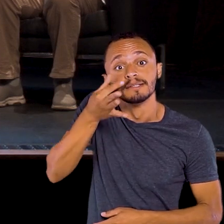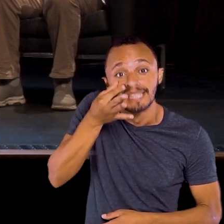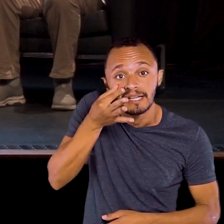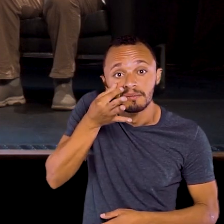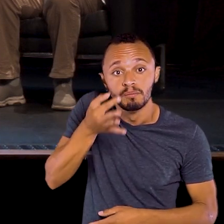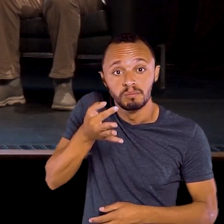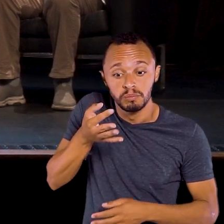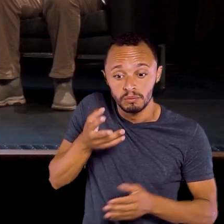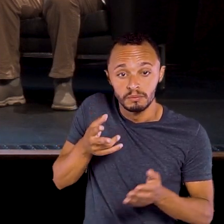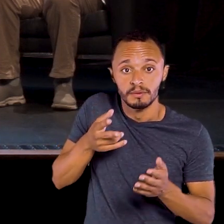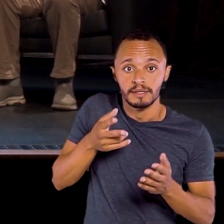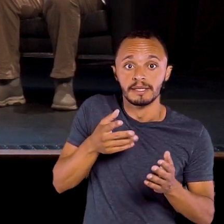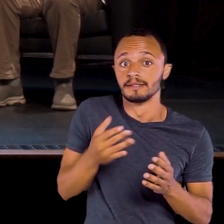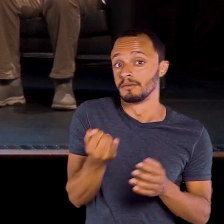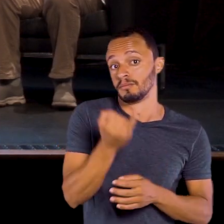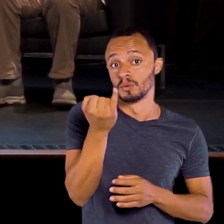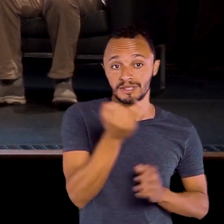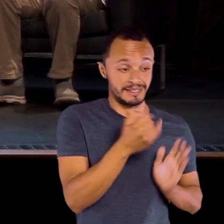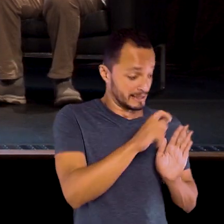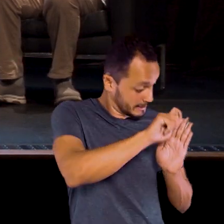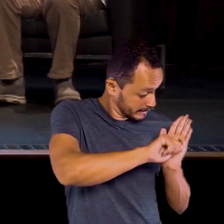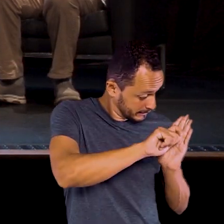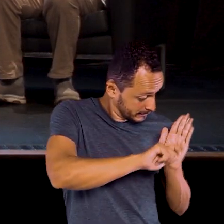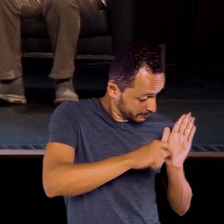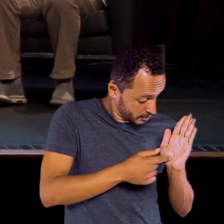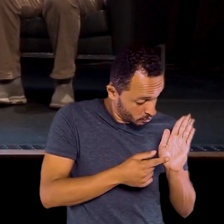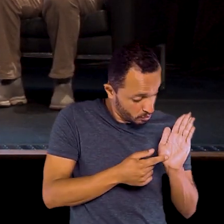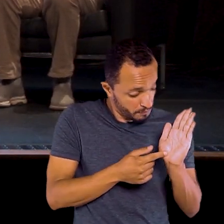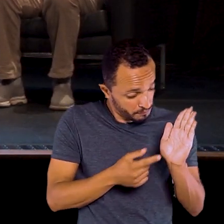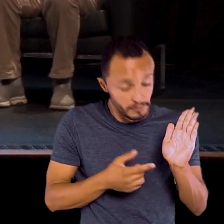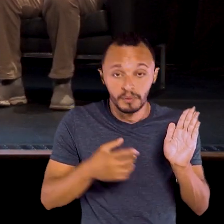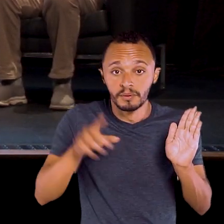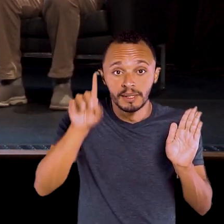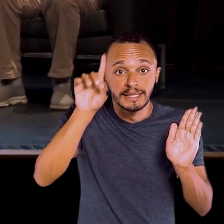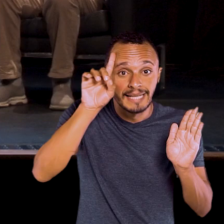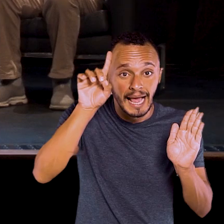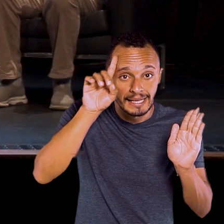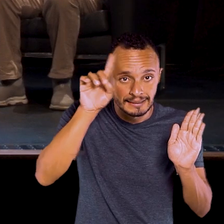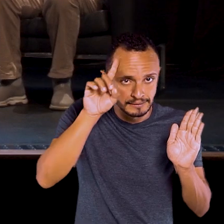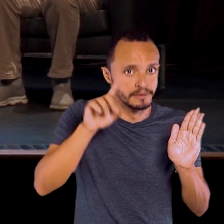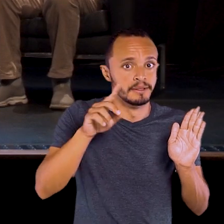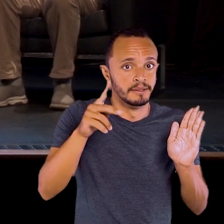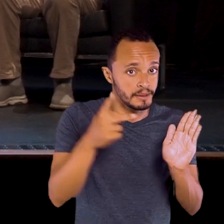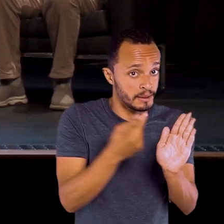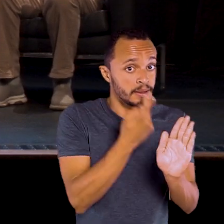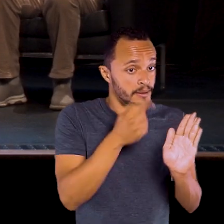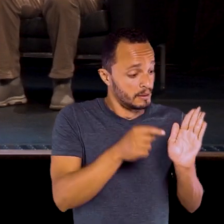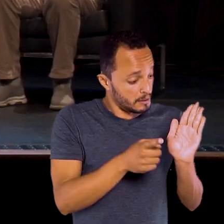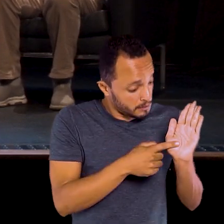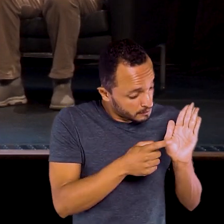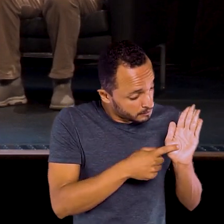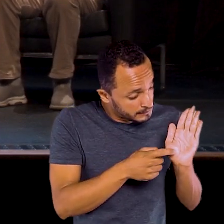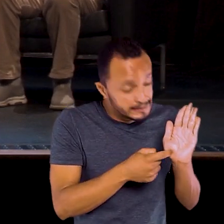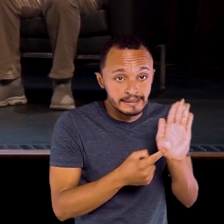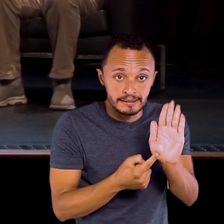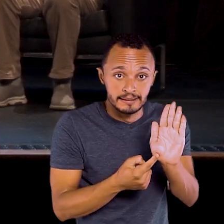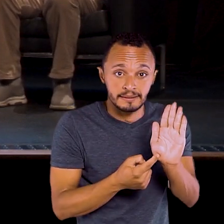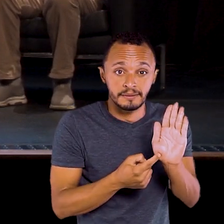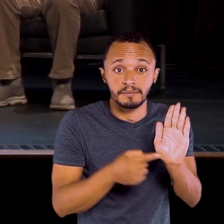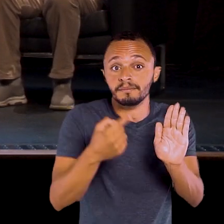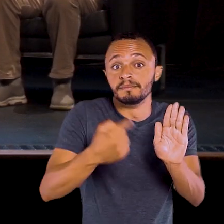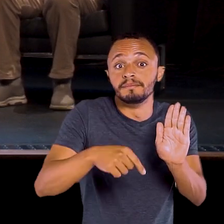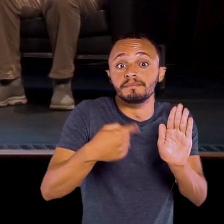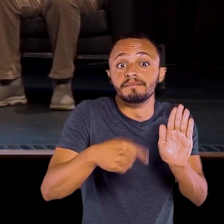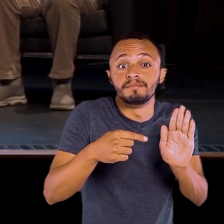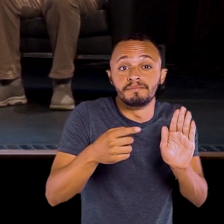trás e que olhem isso como uma obra datada. O que eu queria é que as pessoas não se sentissem tão conectadas com determinadas coisas que estão